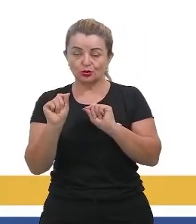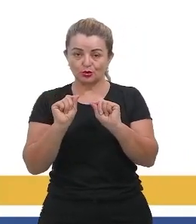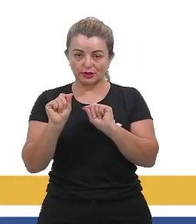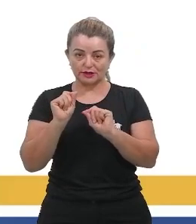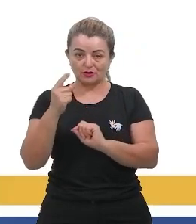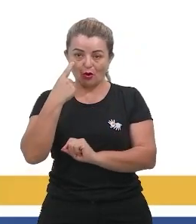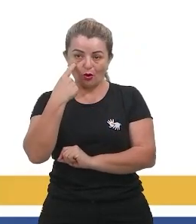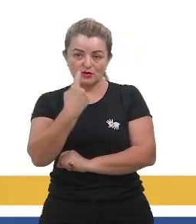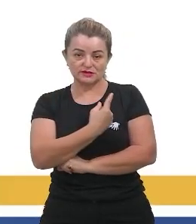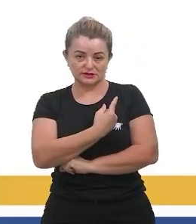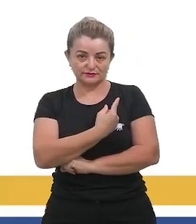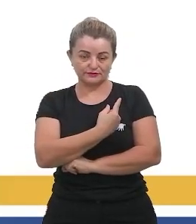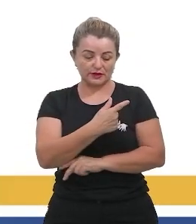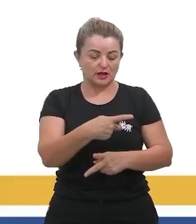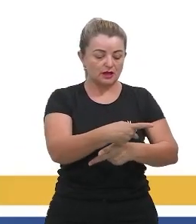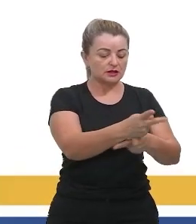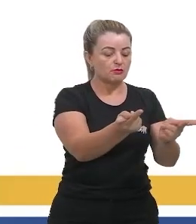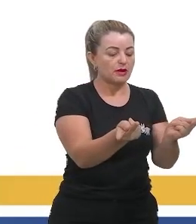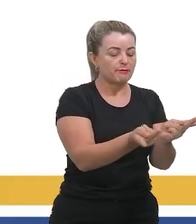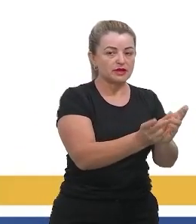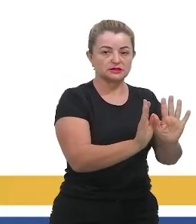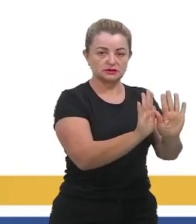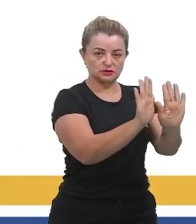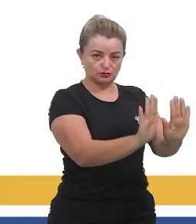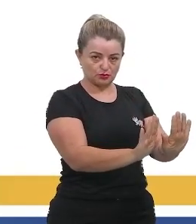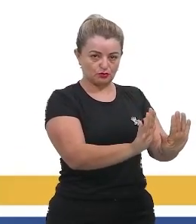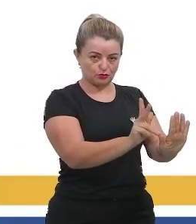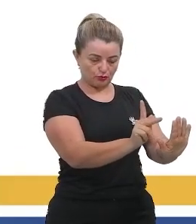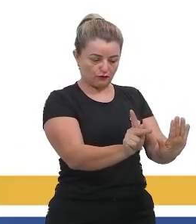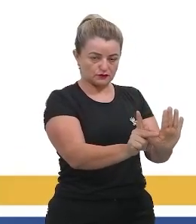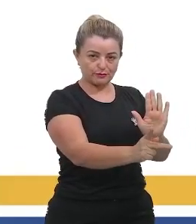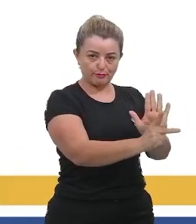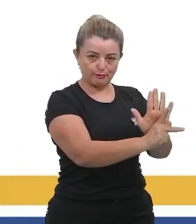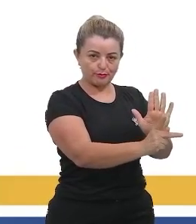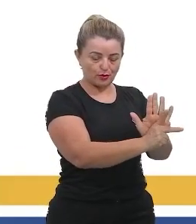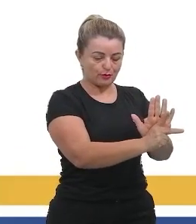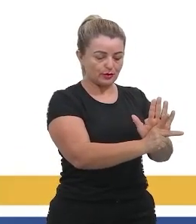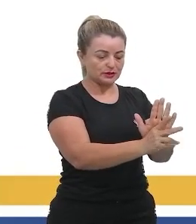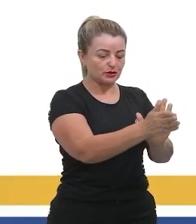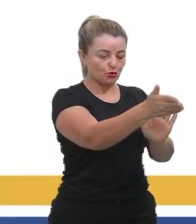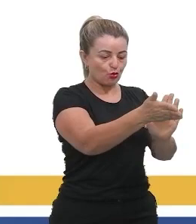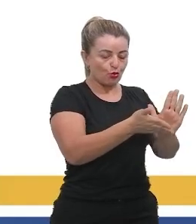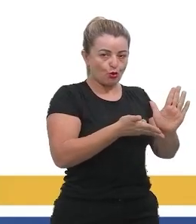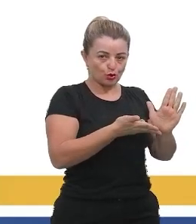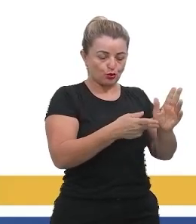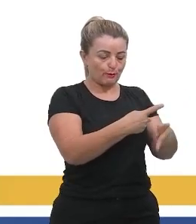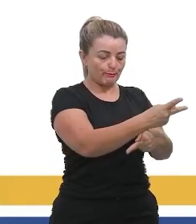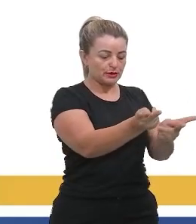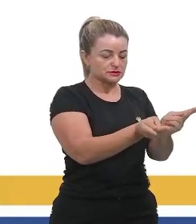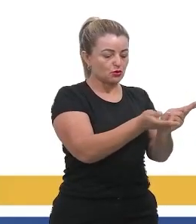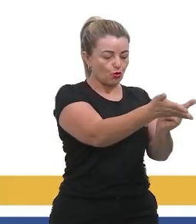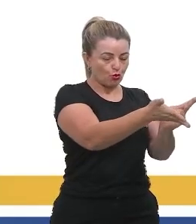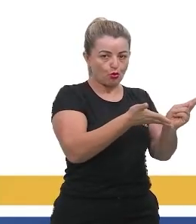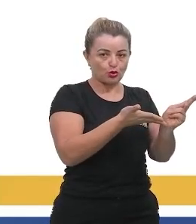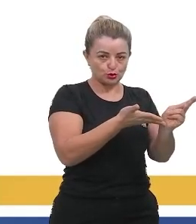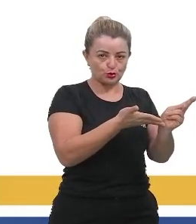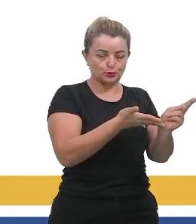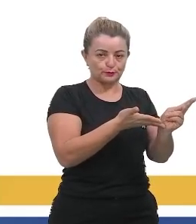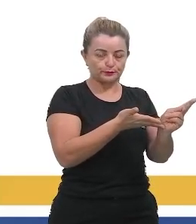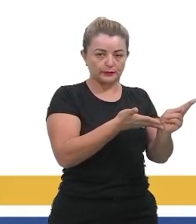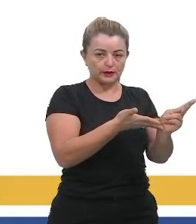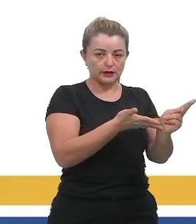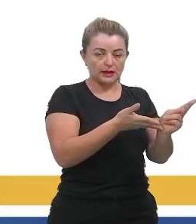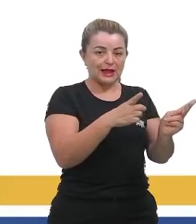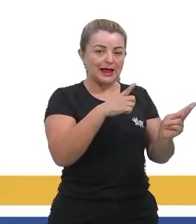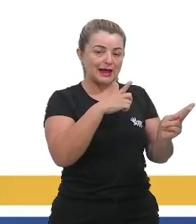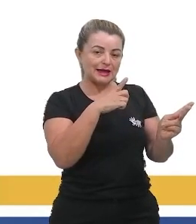temos aqui a pizza do professor, ele cortou ao meio, né, gerando uma ideia de diagonal. Ele tem ainda